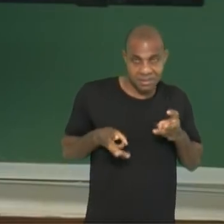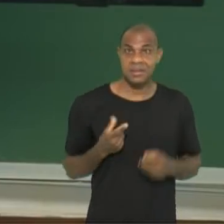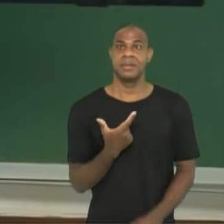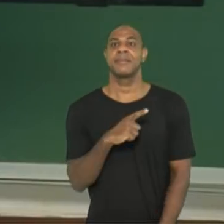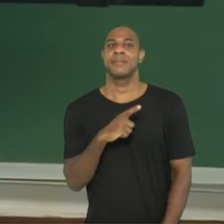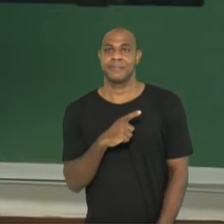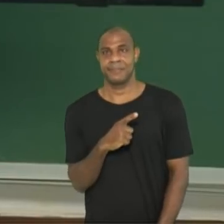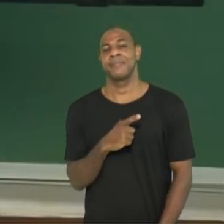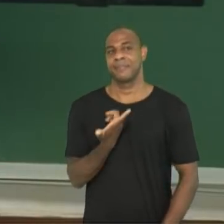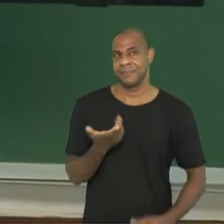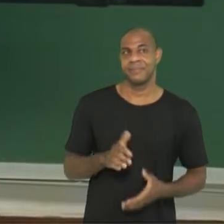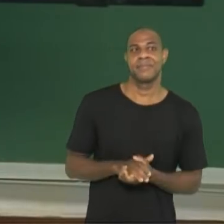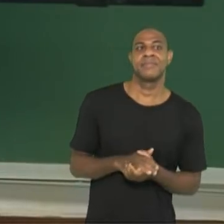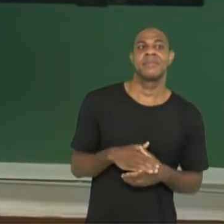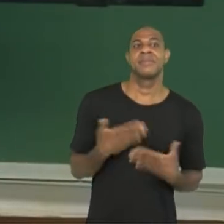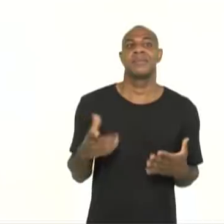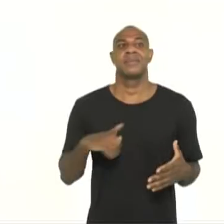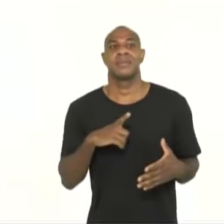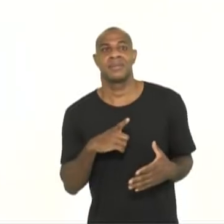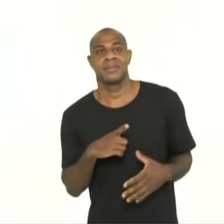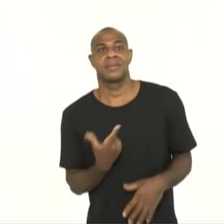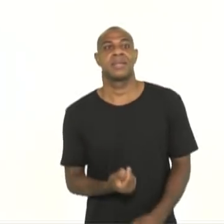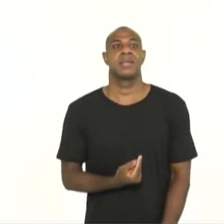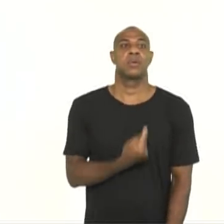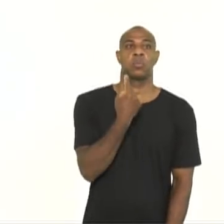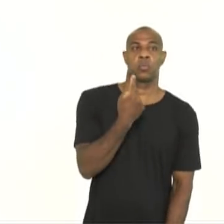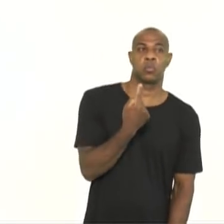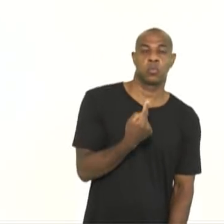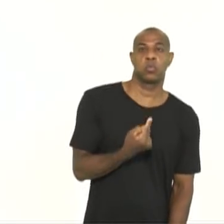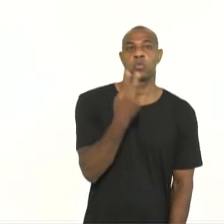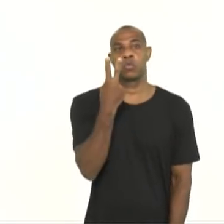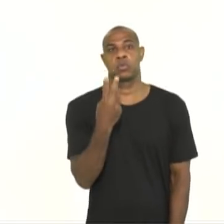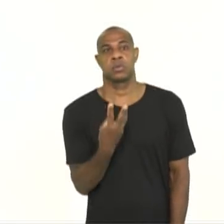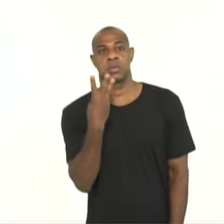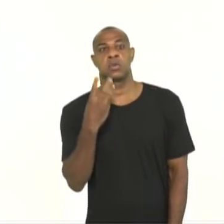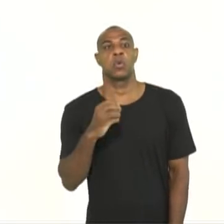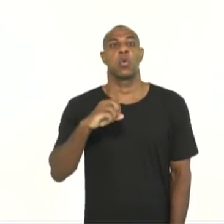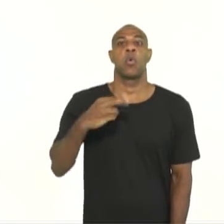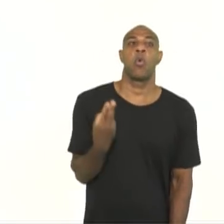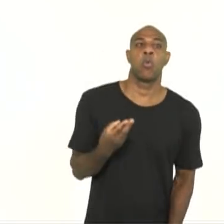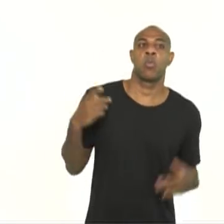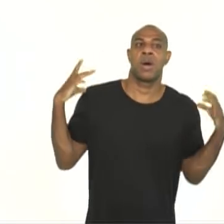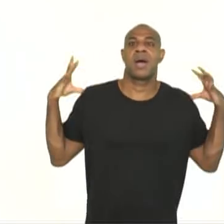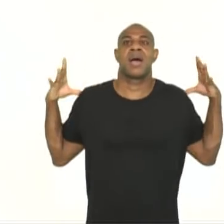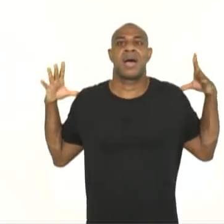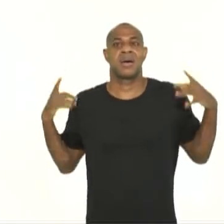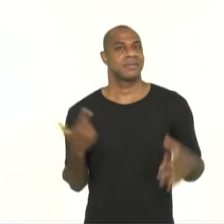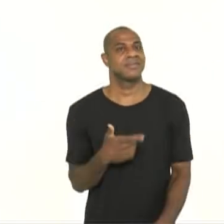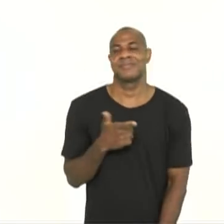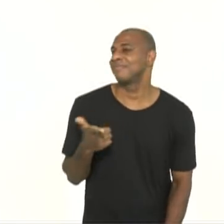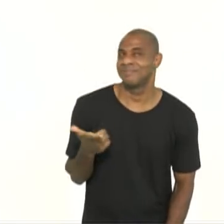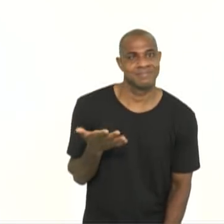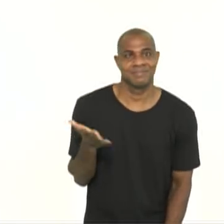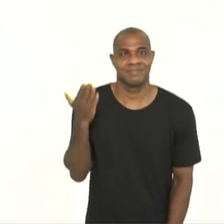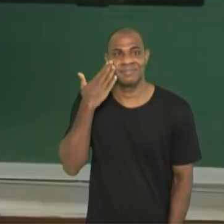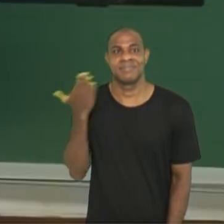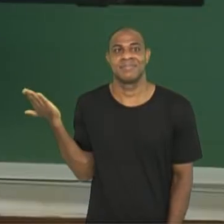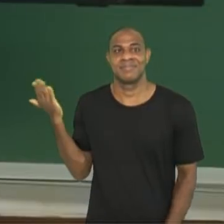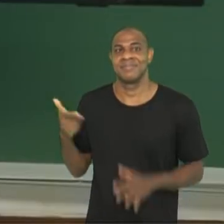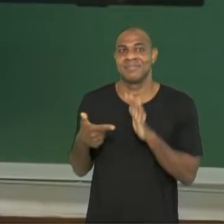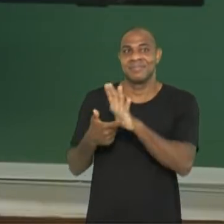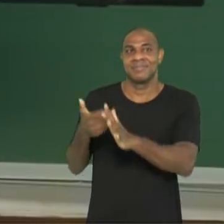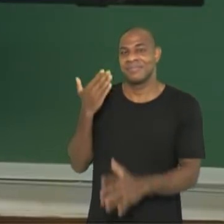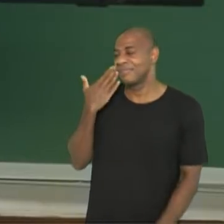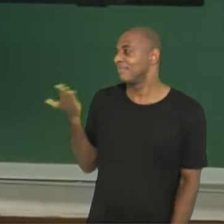imperdível. Eles também têm 1, 2 ou nenhum par de asas. Então a gente tem aqui, ó, representantes